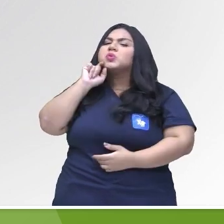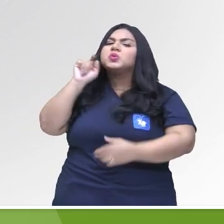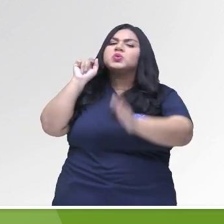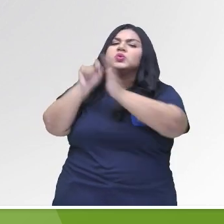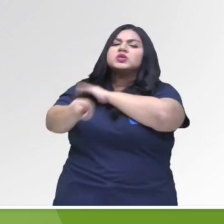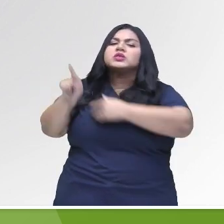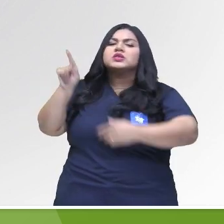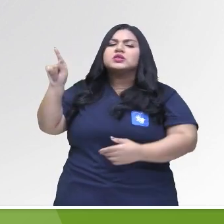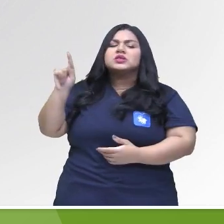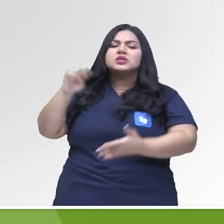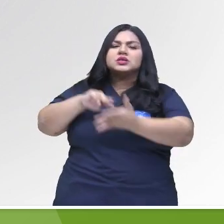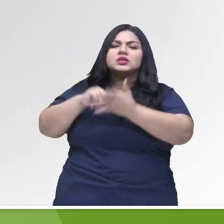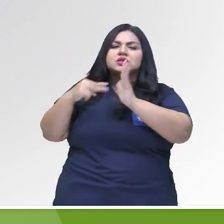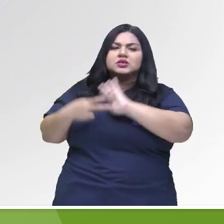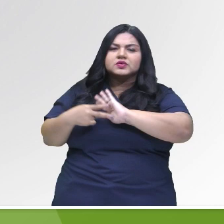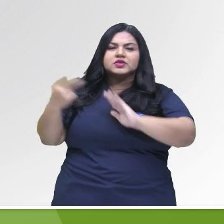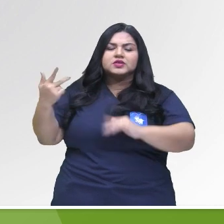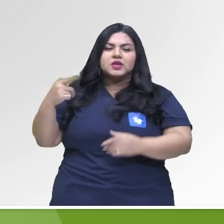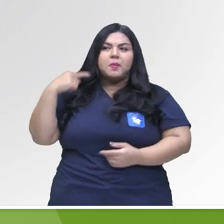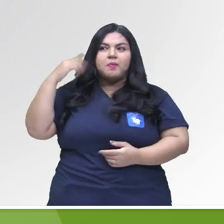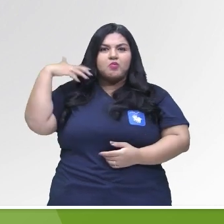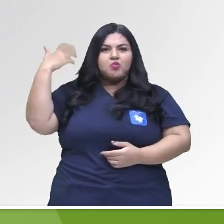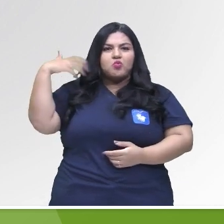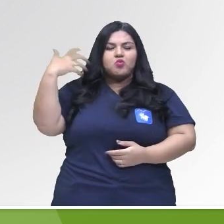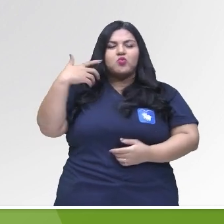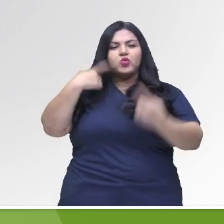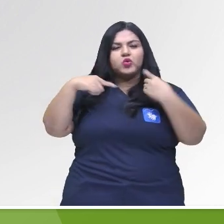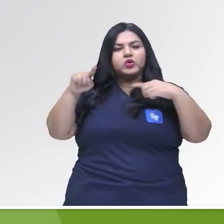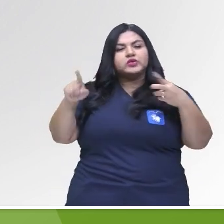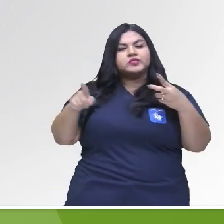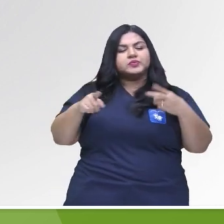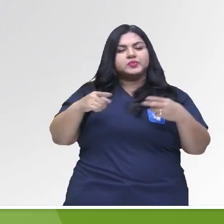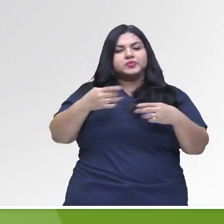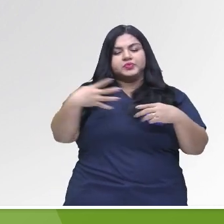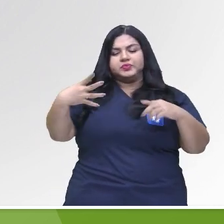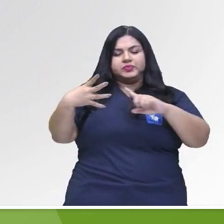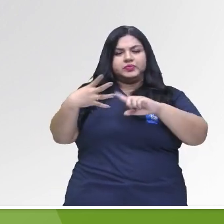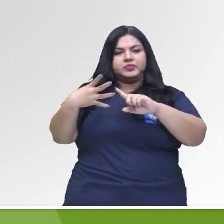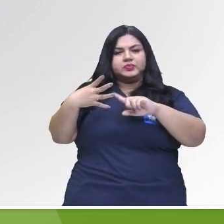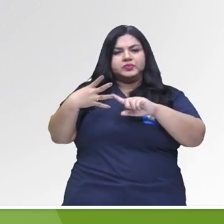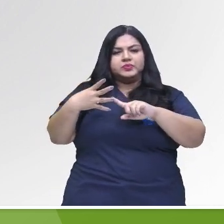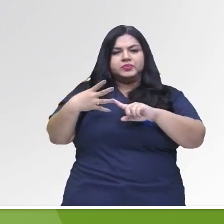vinil, para poder explicar para você. Temos também aquelas